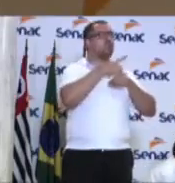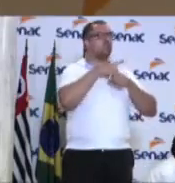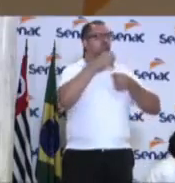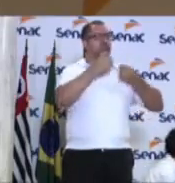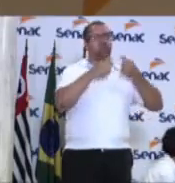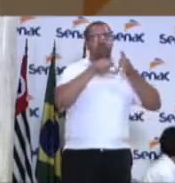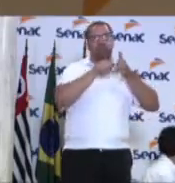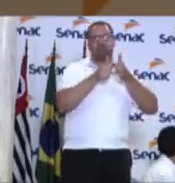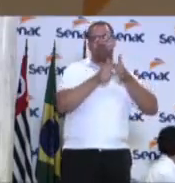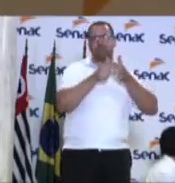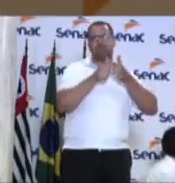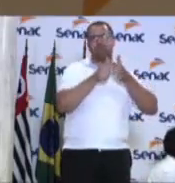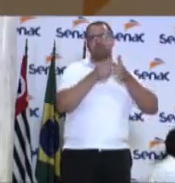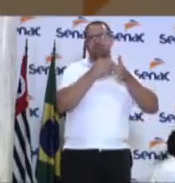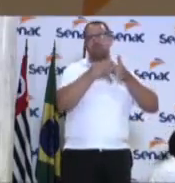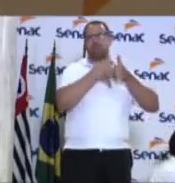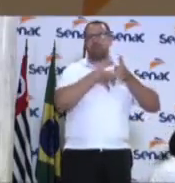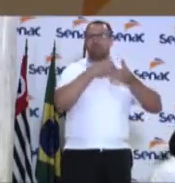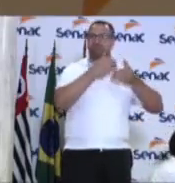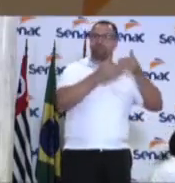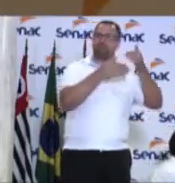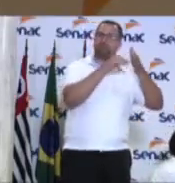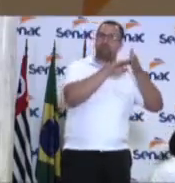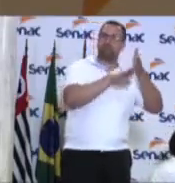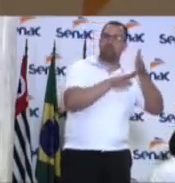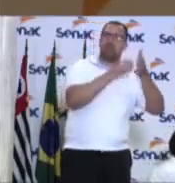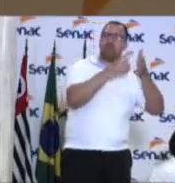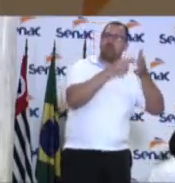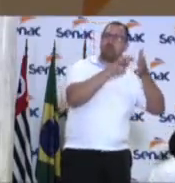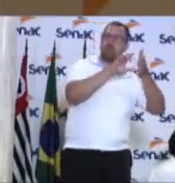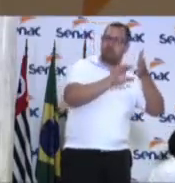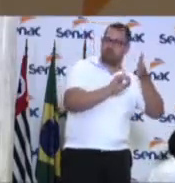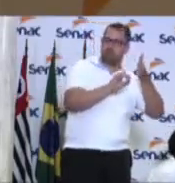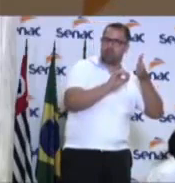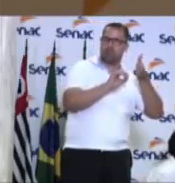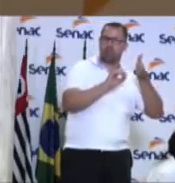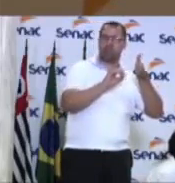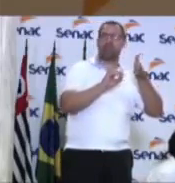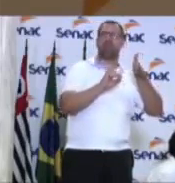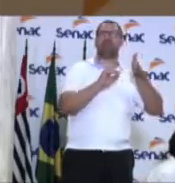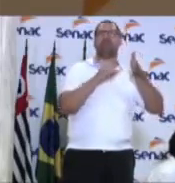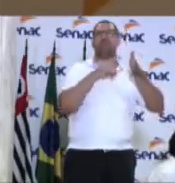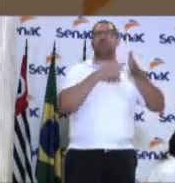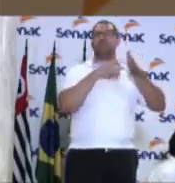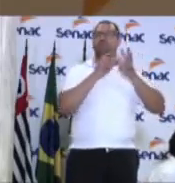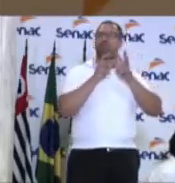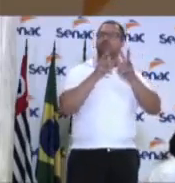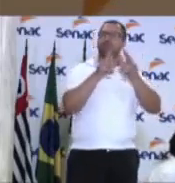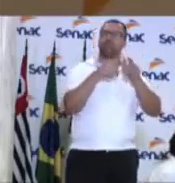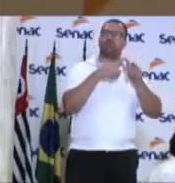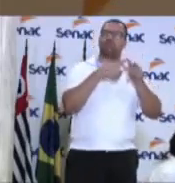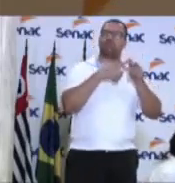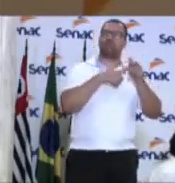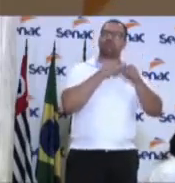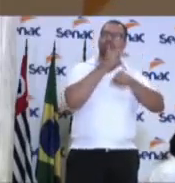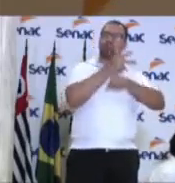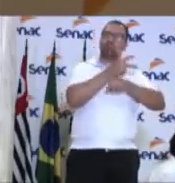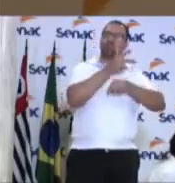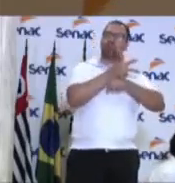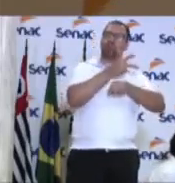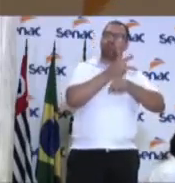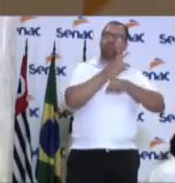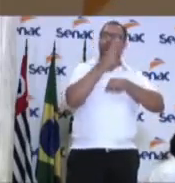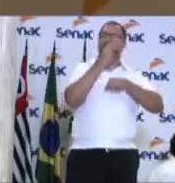que apesar de ser um segmento abaixo, assim, quer dizer, não ser um segmento premium, que eles chamam, ele tem todos os features desses carros